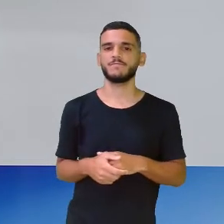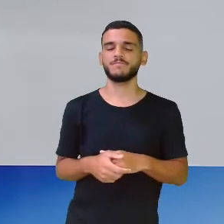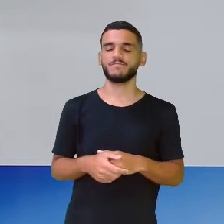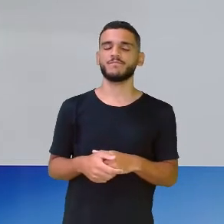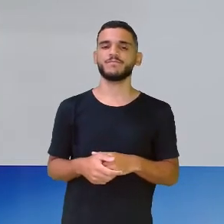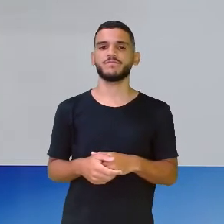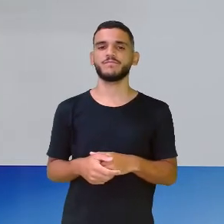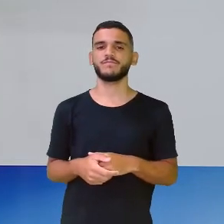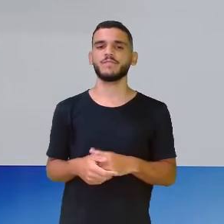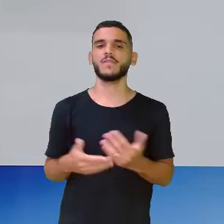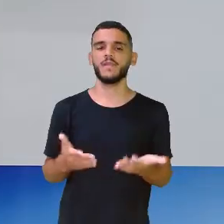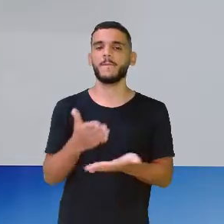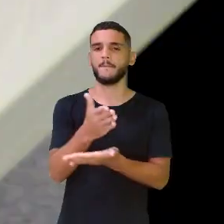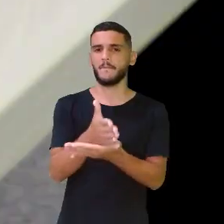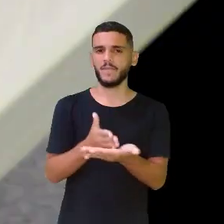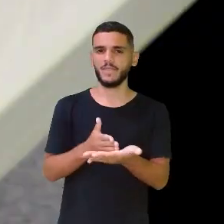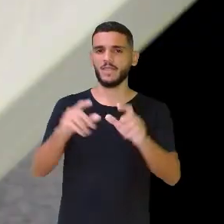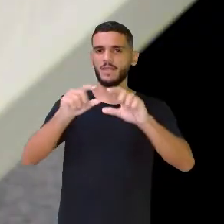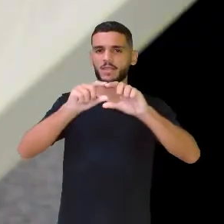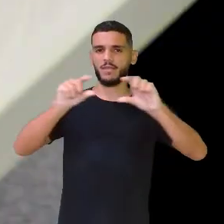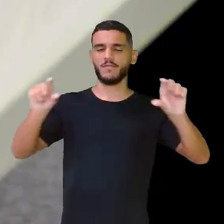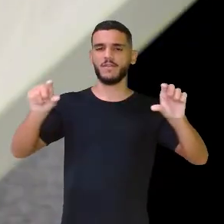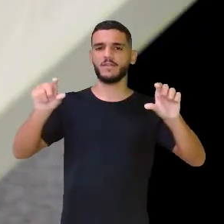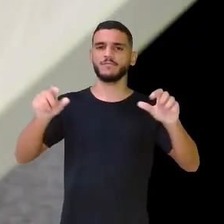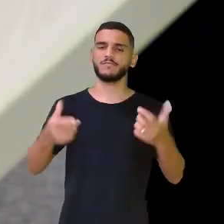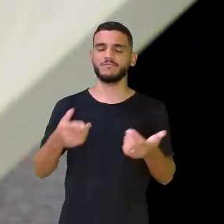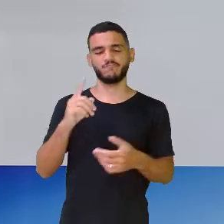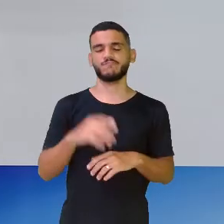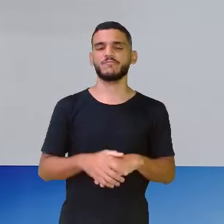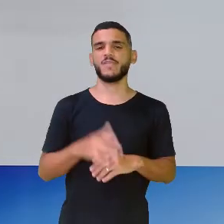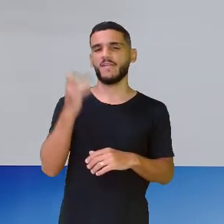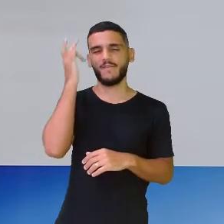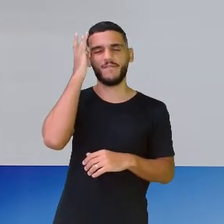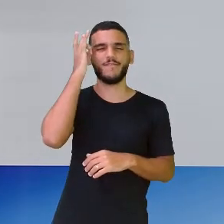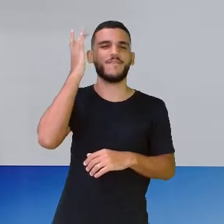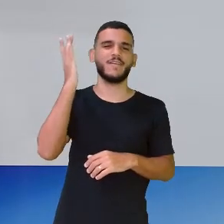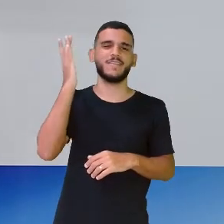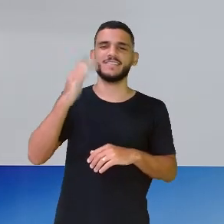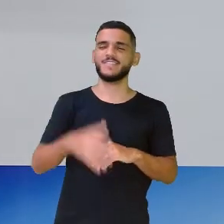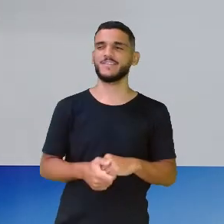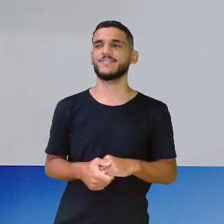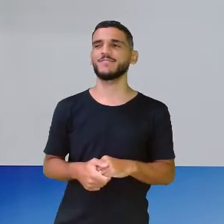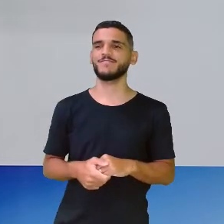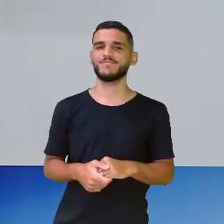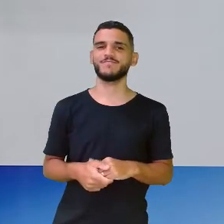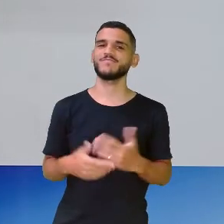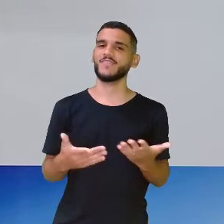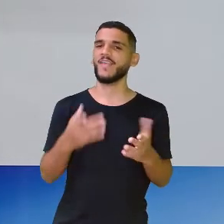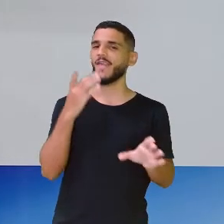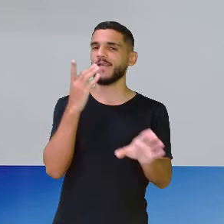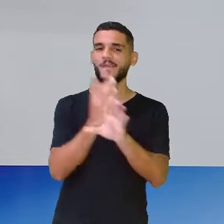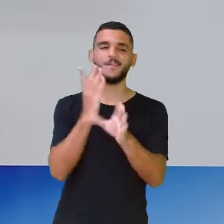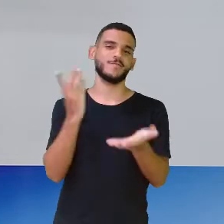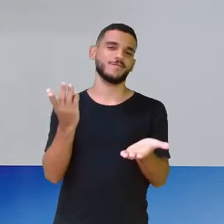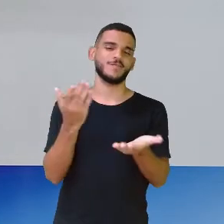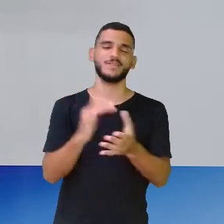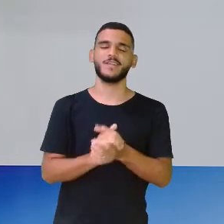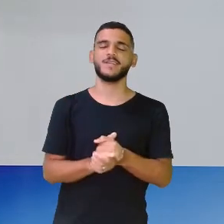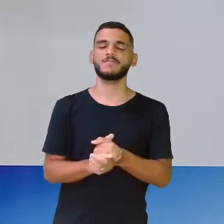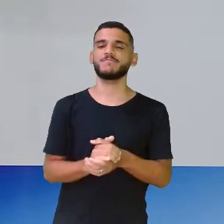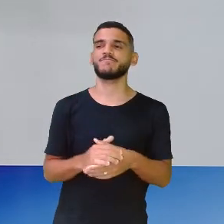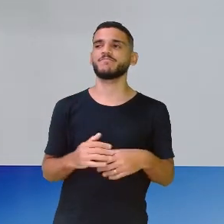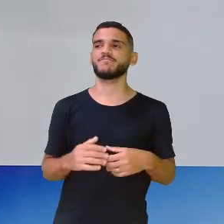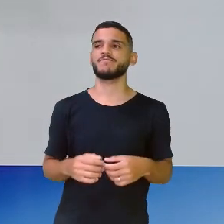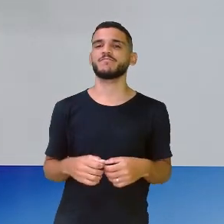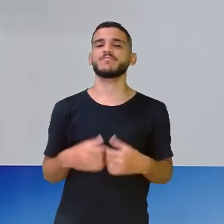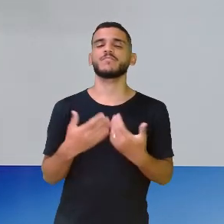fita, 1/2. Filé, não é não? Fácil, fácil de identificar. Os